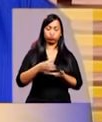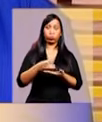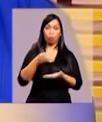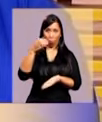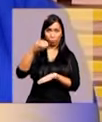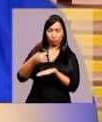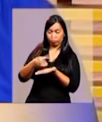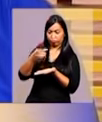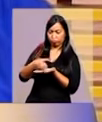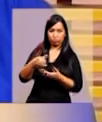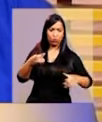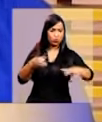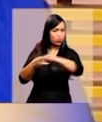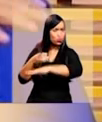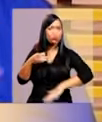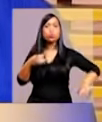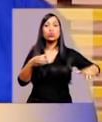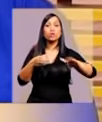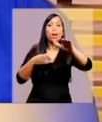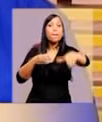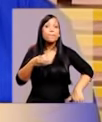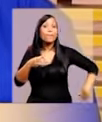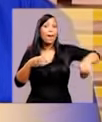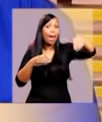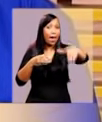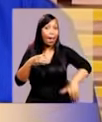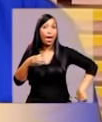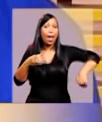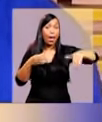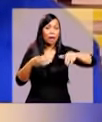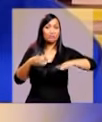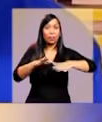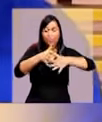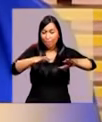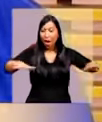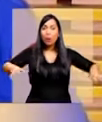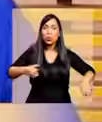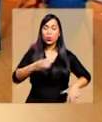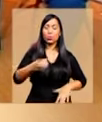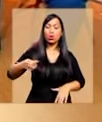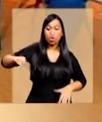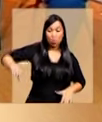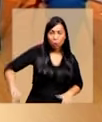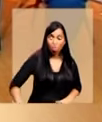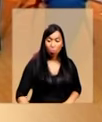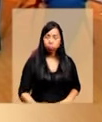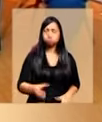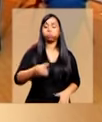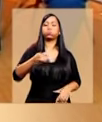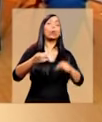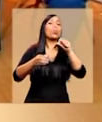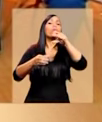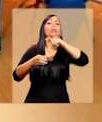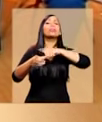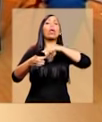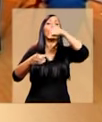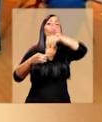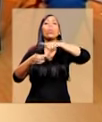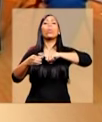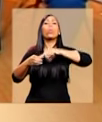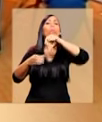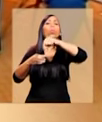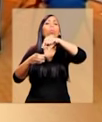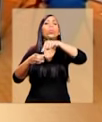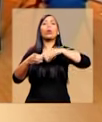mão e que tudo aqui em volta seja oceano. Eu enfio esse copo de água no oceano e levanto, o que tem dentro